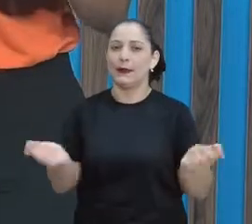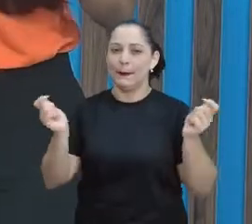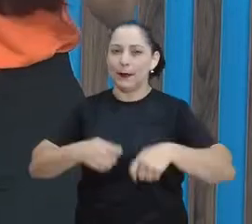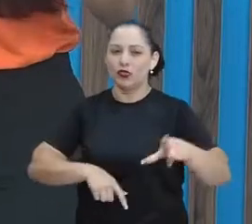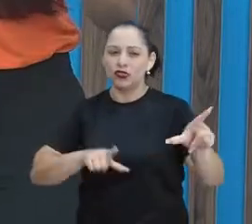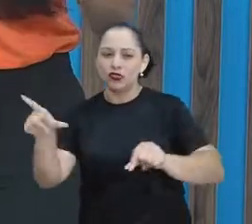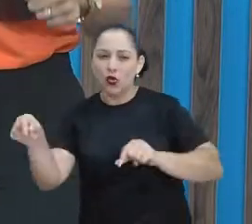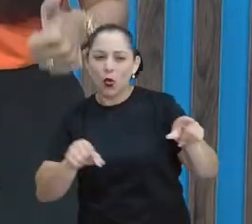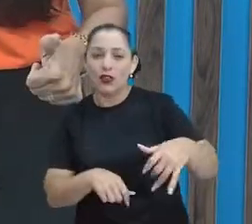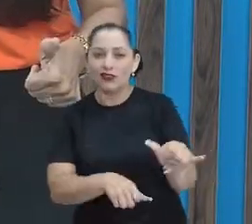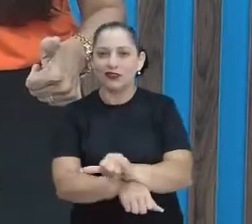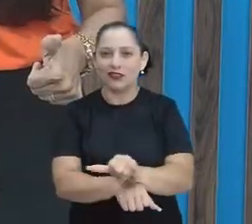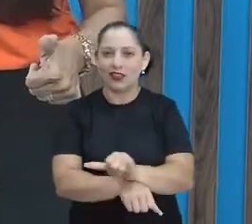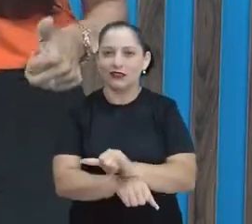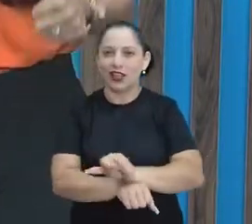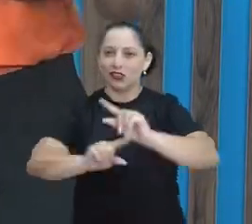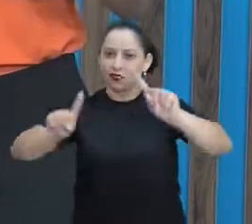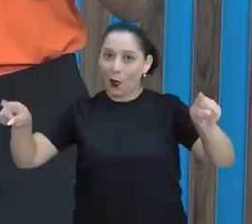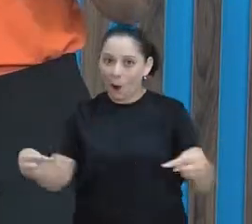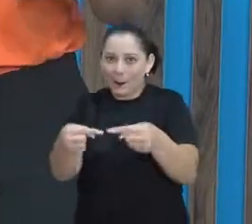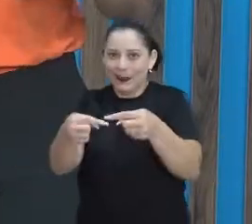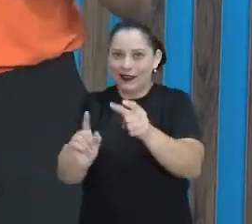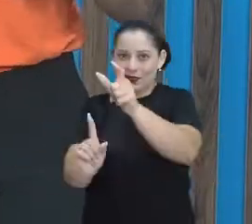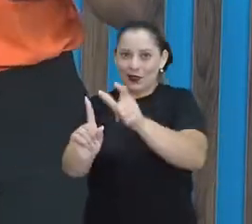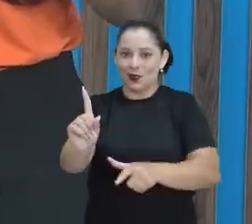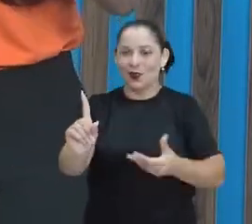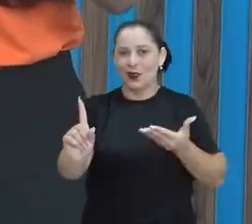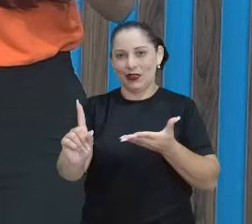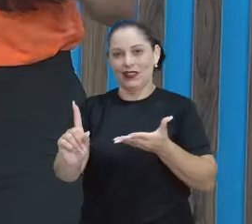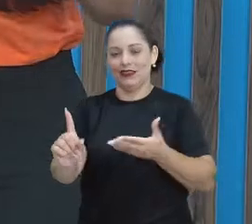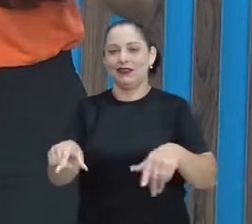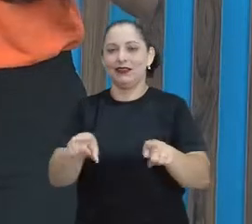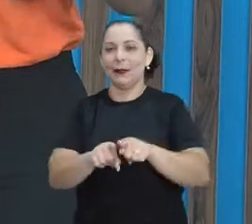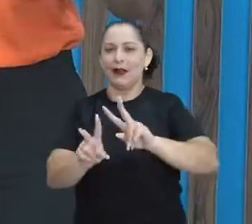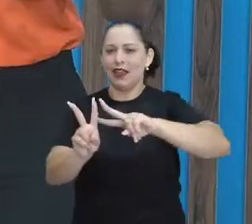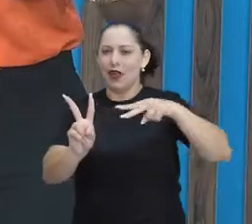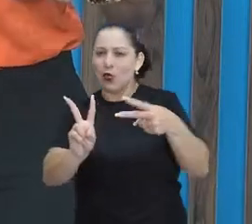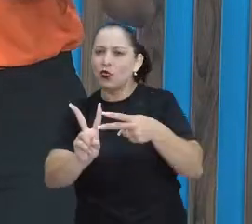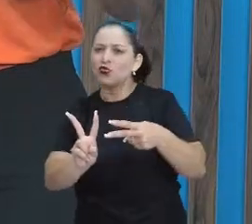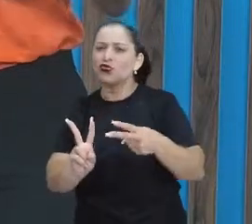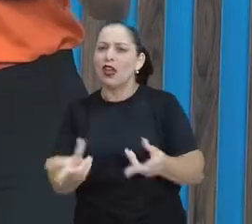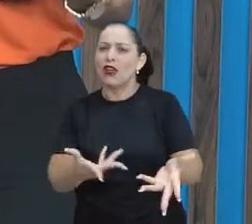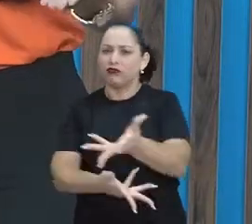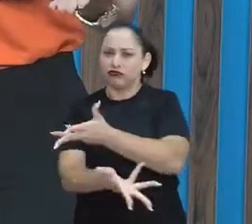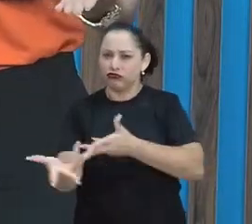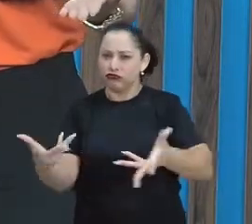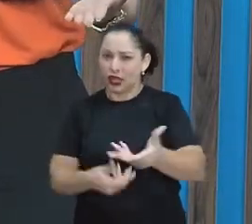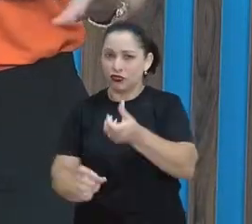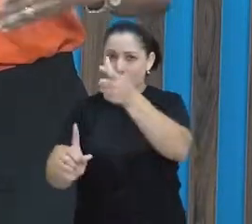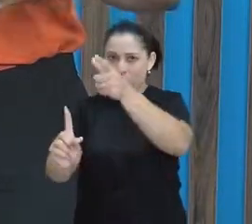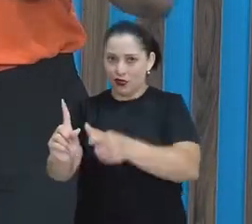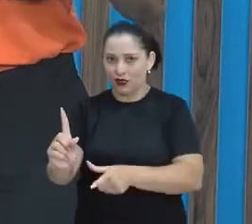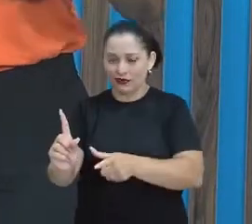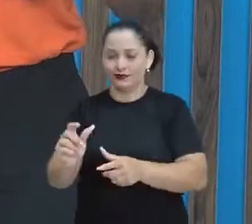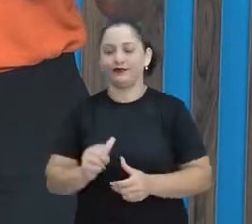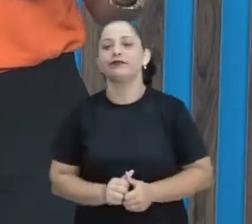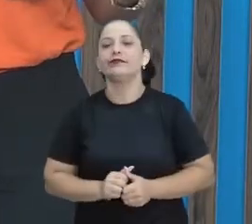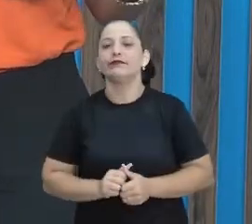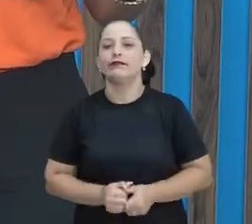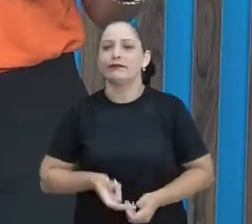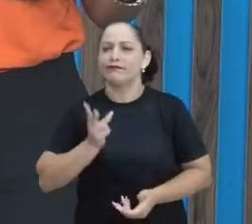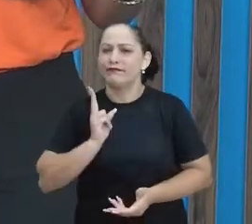escolher estratégias coerentes, para que a gente possa construir recursos coerentes para poder oferecer. Nem